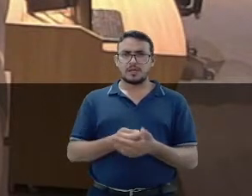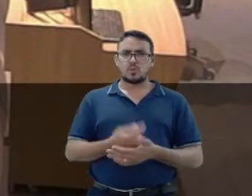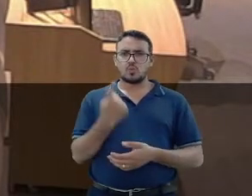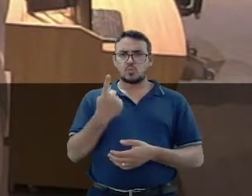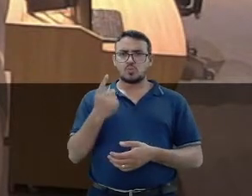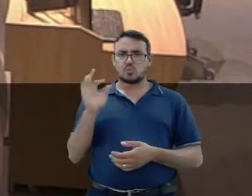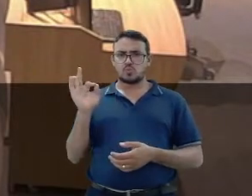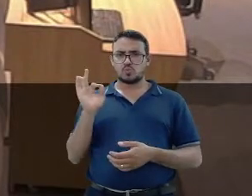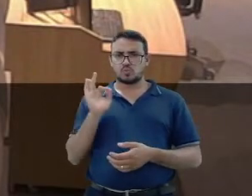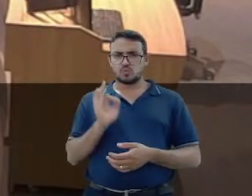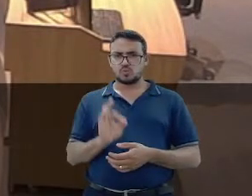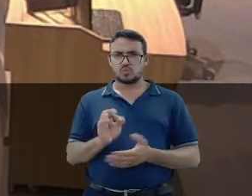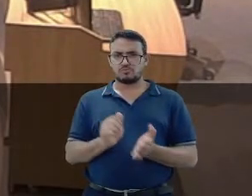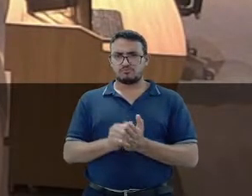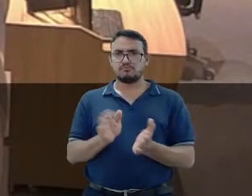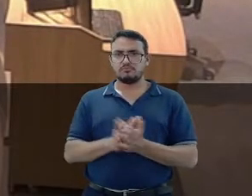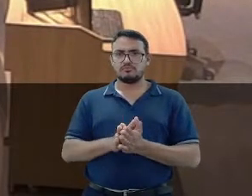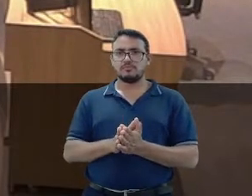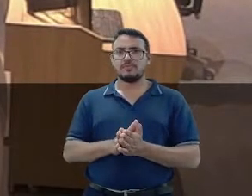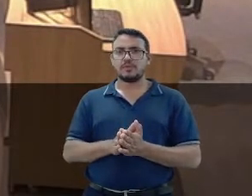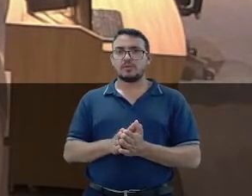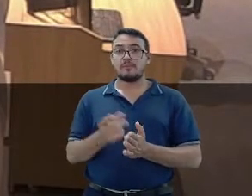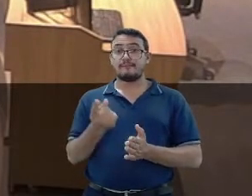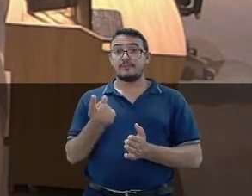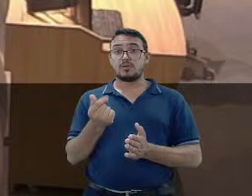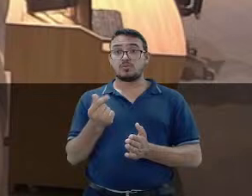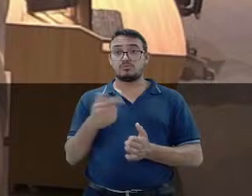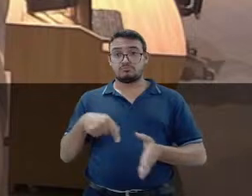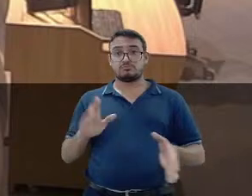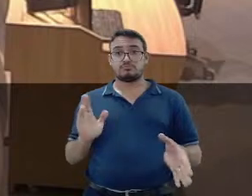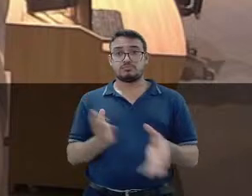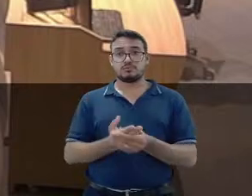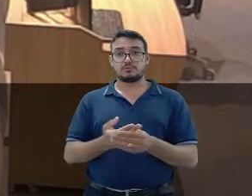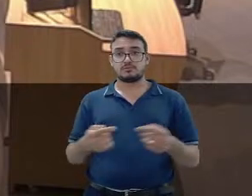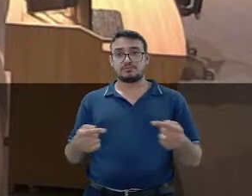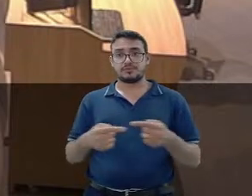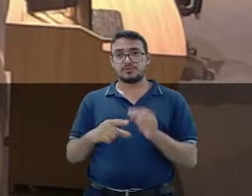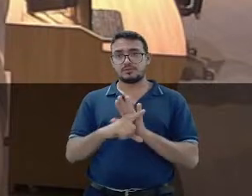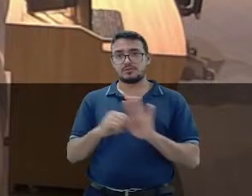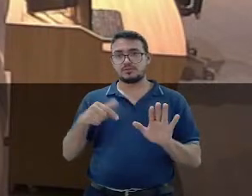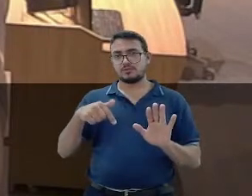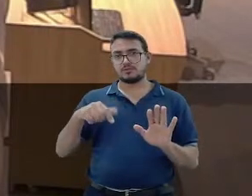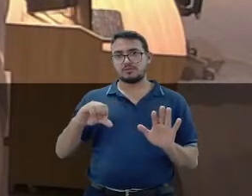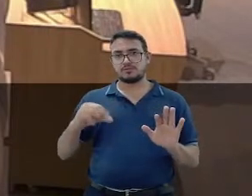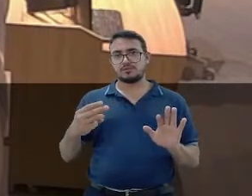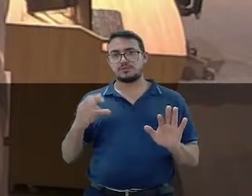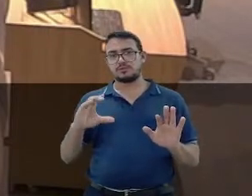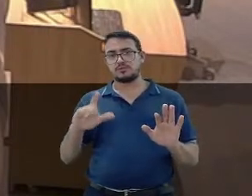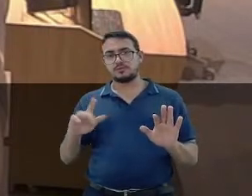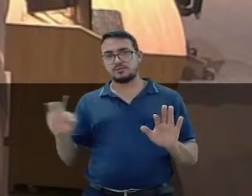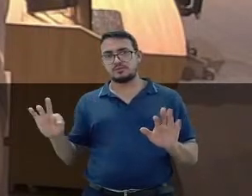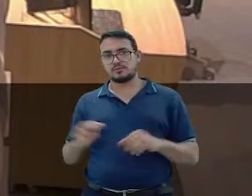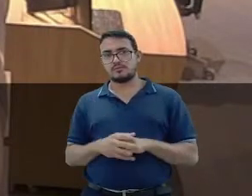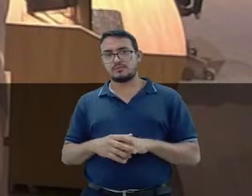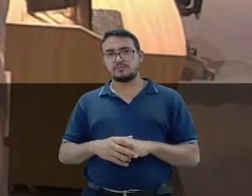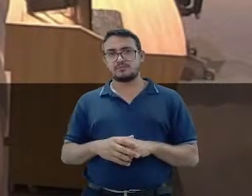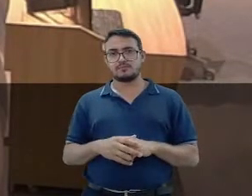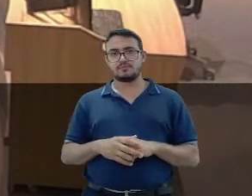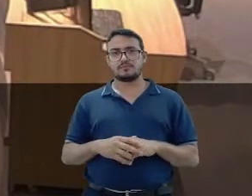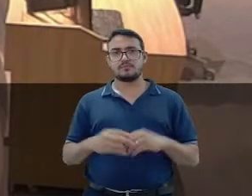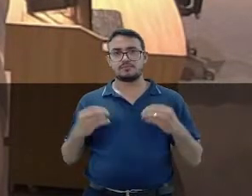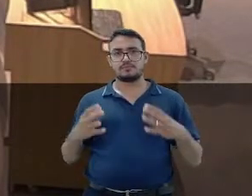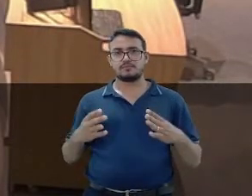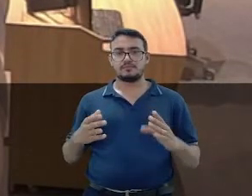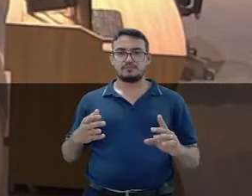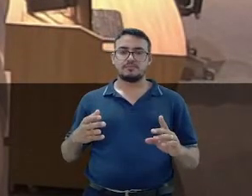1% do valor corrigido da causa na forma do artigo 793 da CLT, em favor da parte